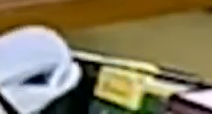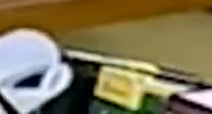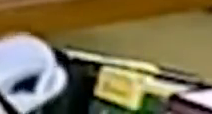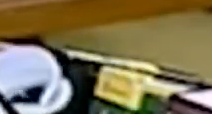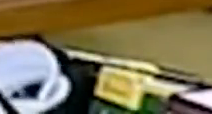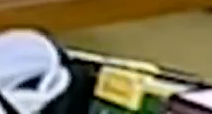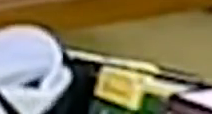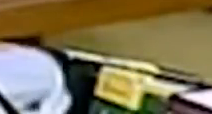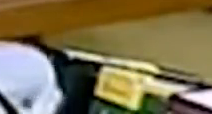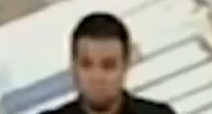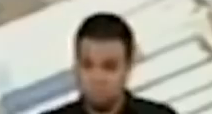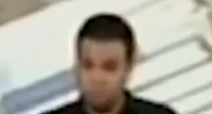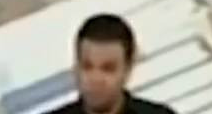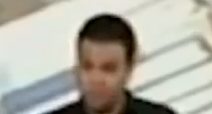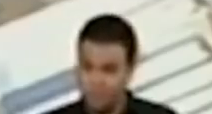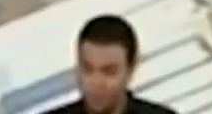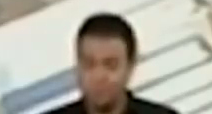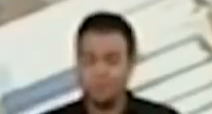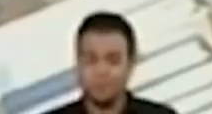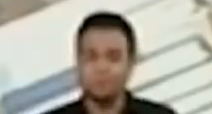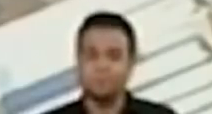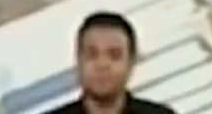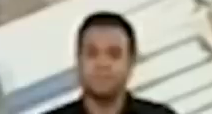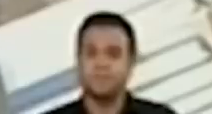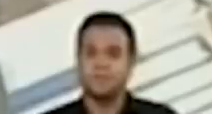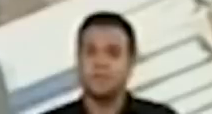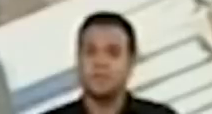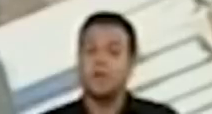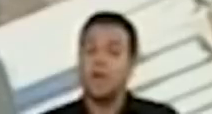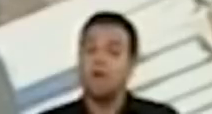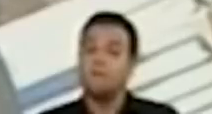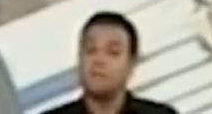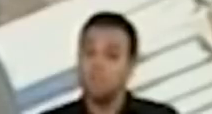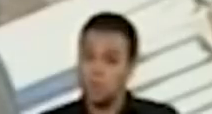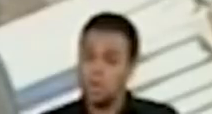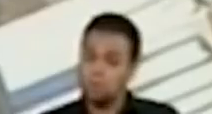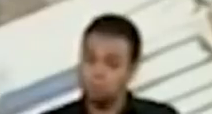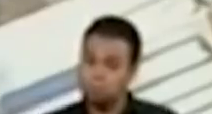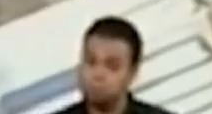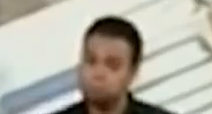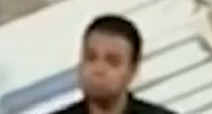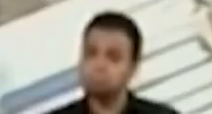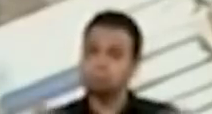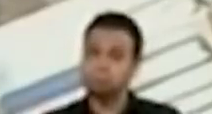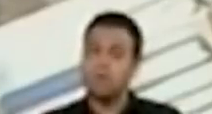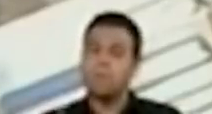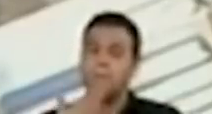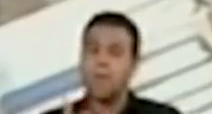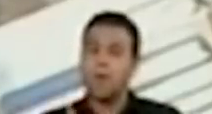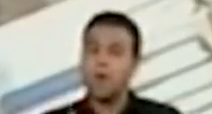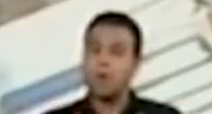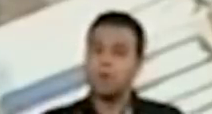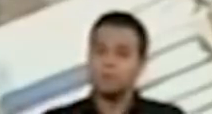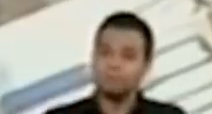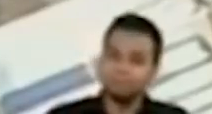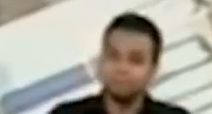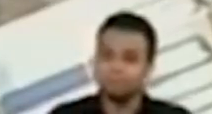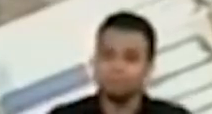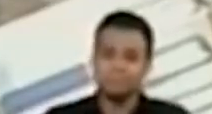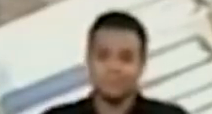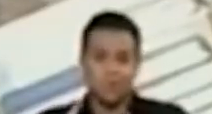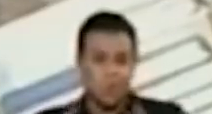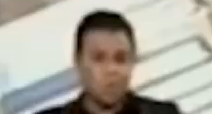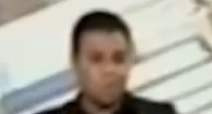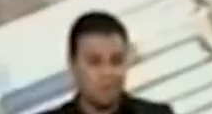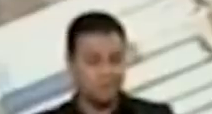toffoli se declarou impedido o relator do texto o ministro marco aurélio mello propôs que fossem fixadas critérios como diagnóstico médico e